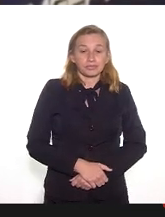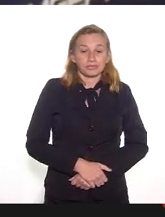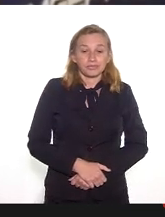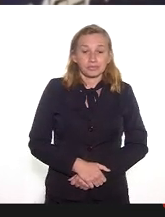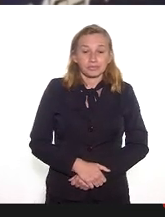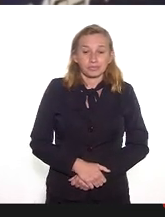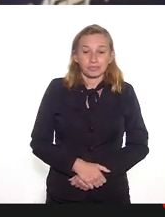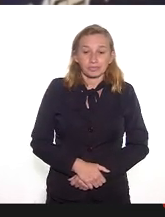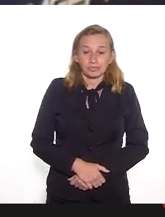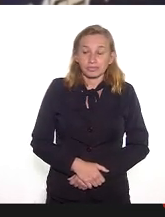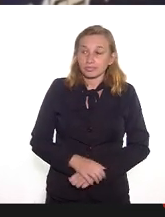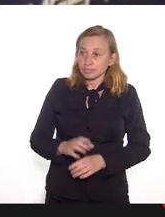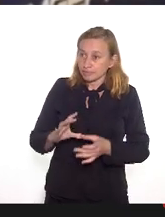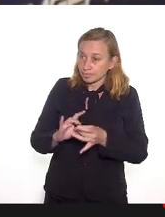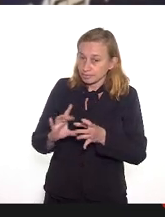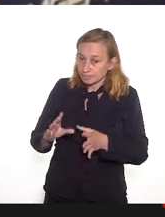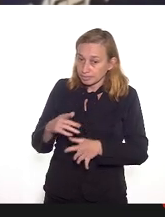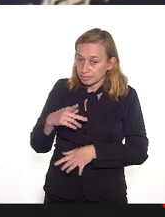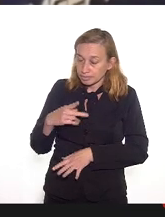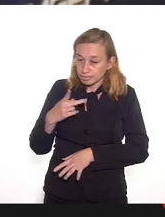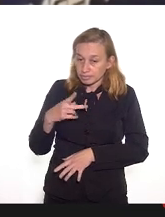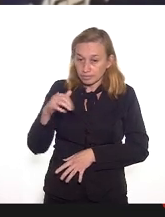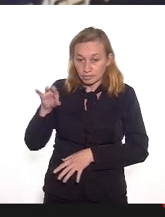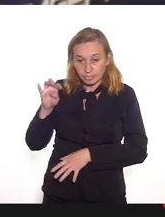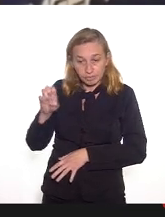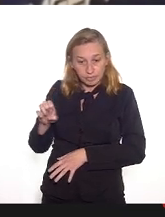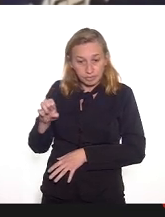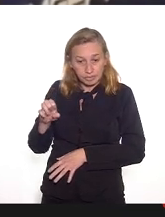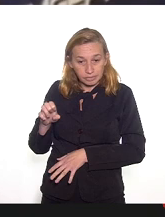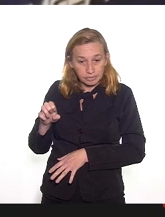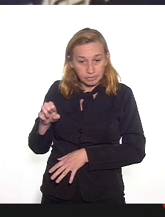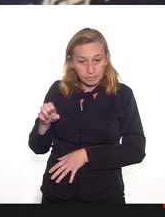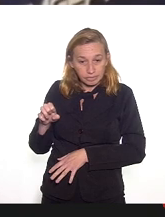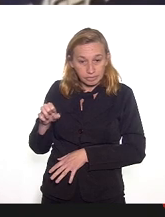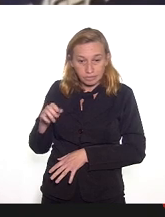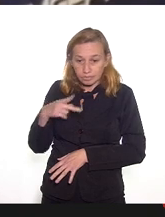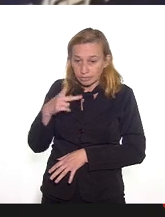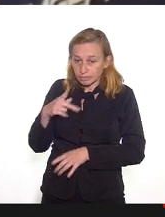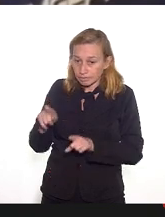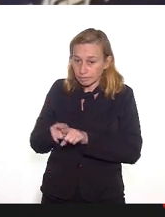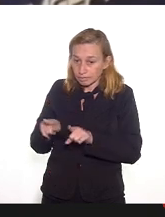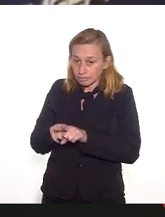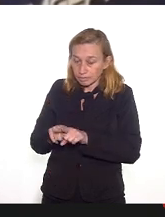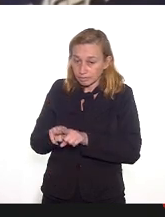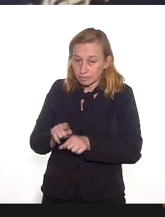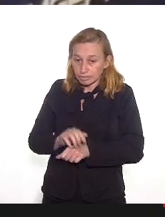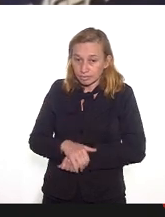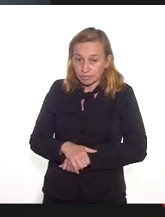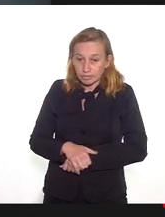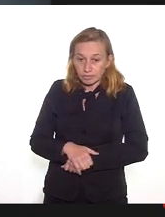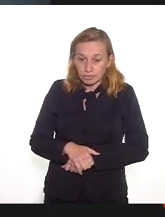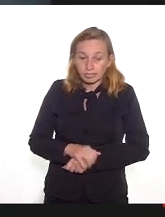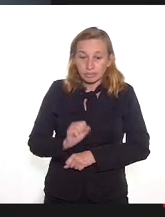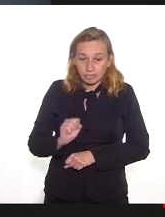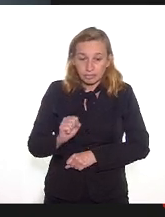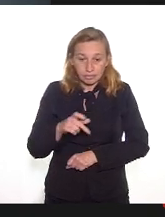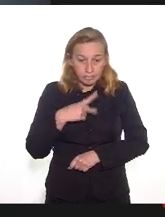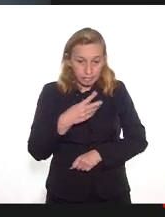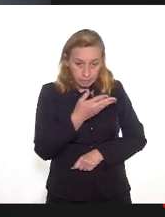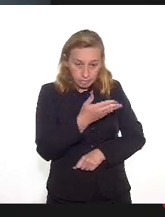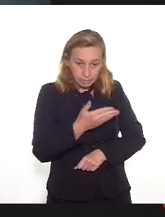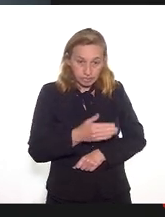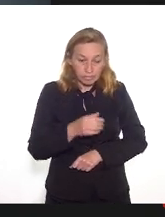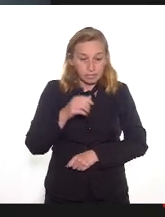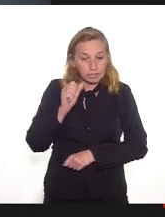Eu acho, se a senhora permitir, eu acho que o almirante Wilson gostaria de fazer uma colocação também. Pois não, almirante, pode